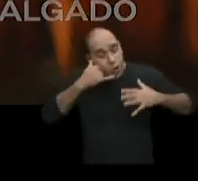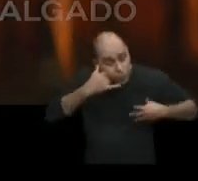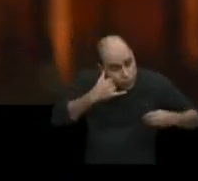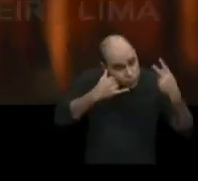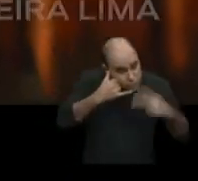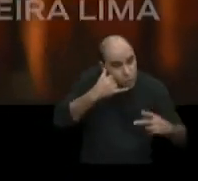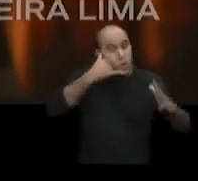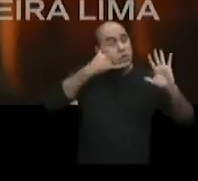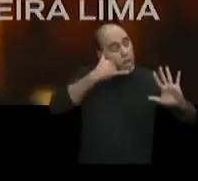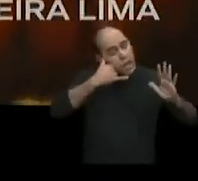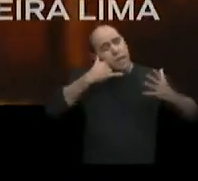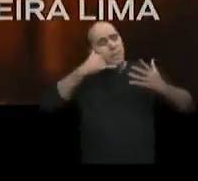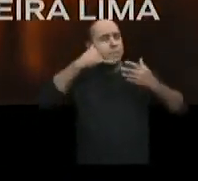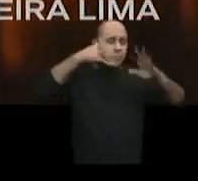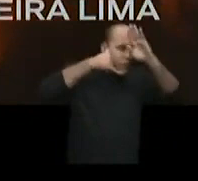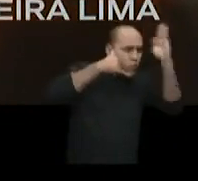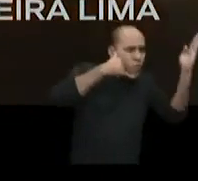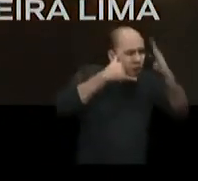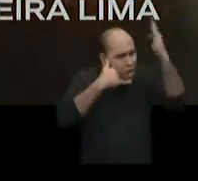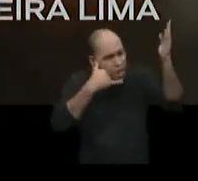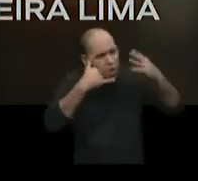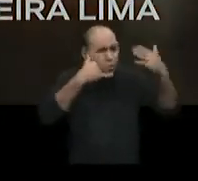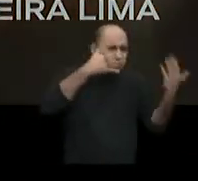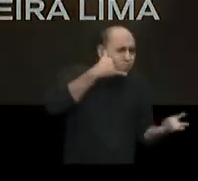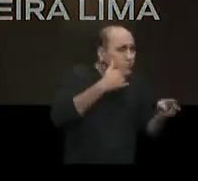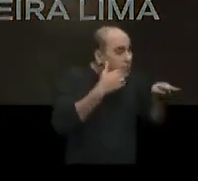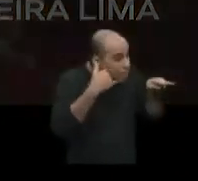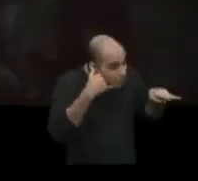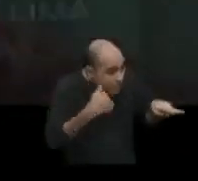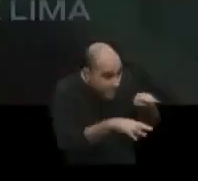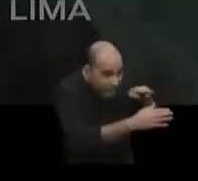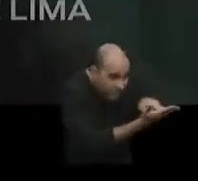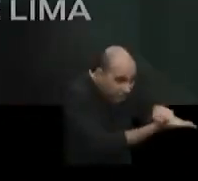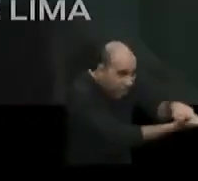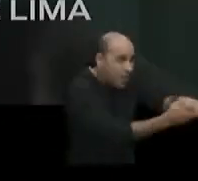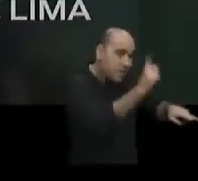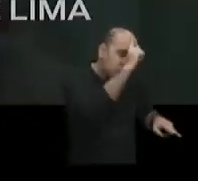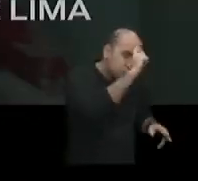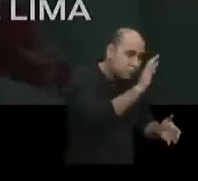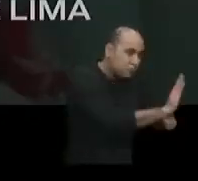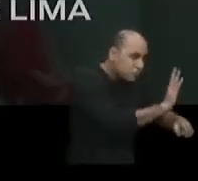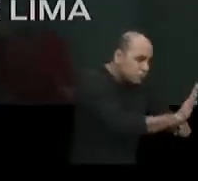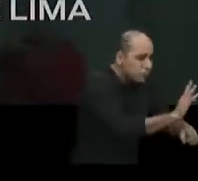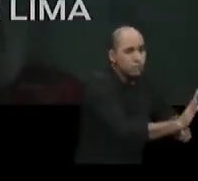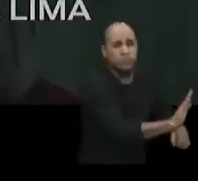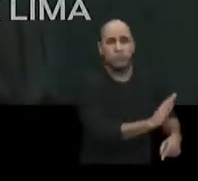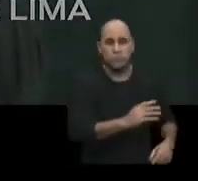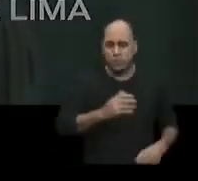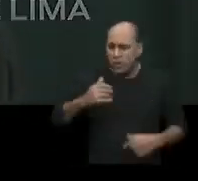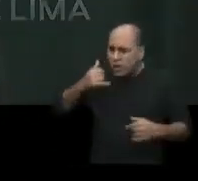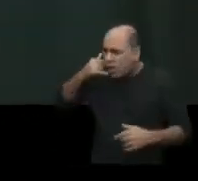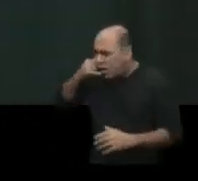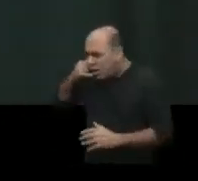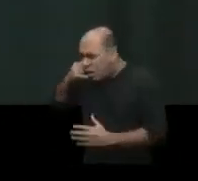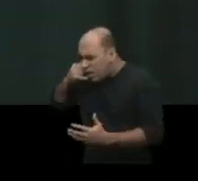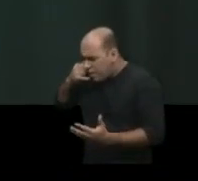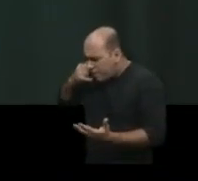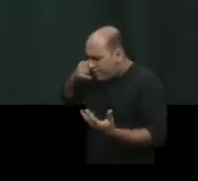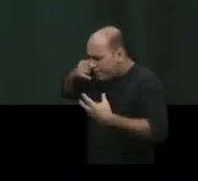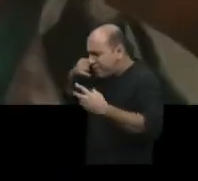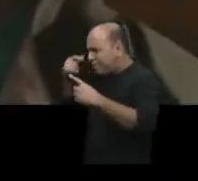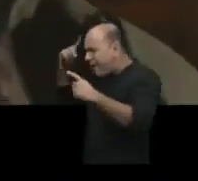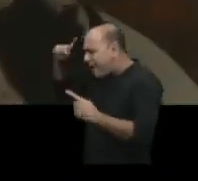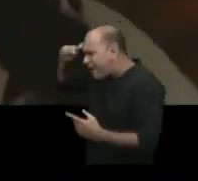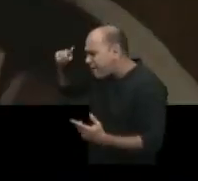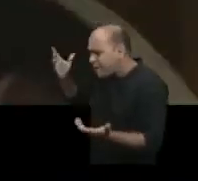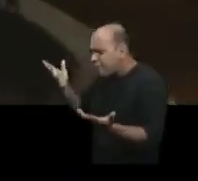mas a gente já tá aqui no pronto-socorro e ele já tá sendo atendido pelos médicos, viu? Médicos? Como assim? Deixa eu falar com meu